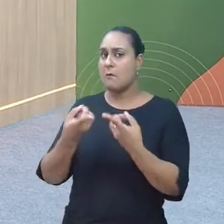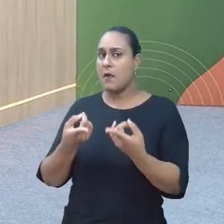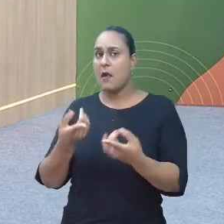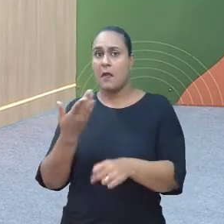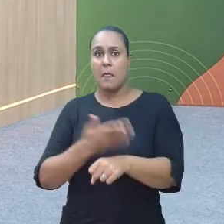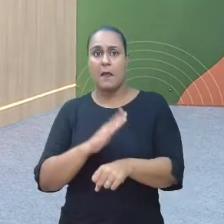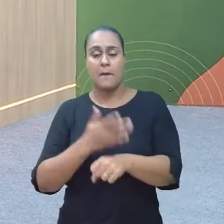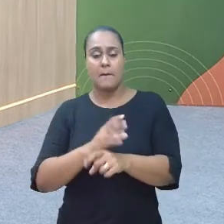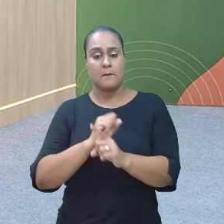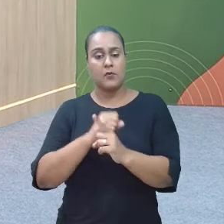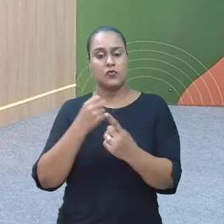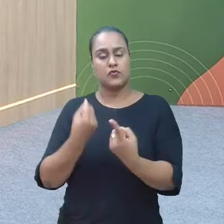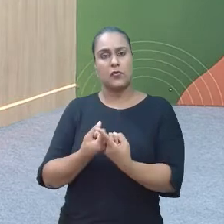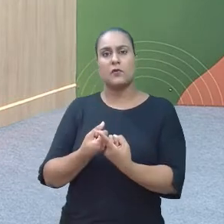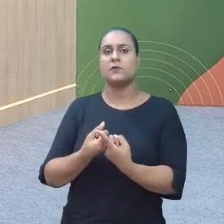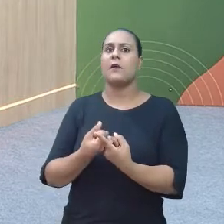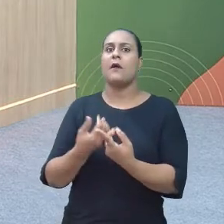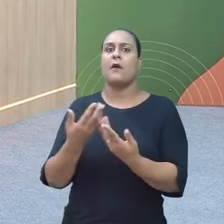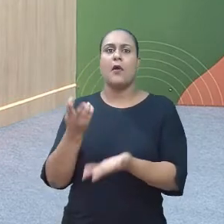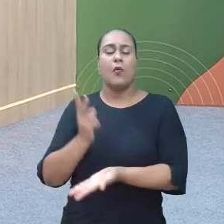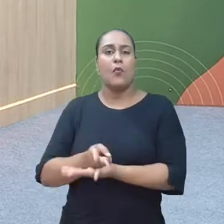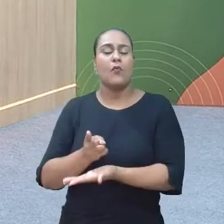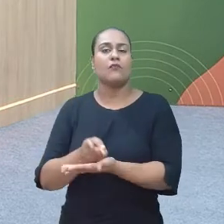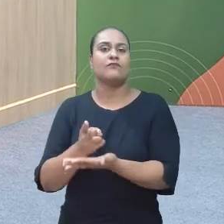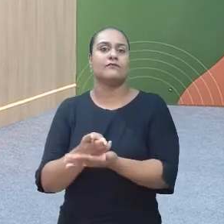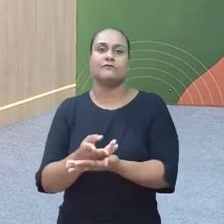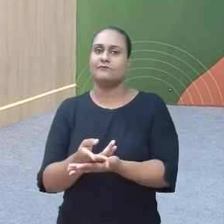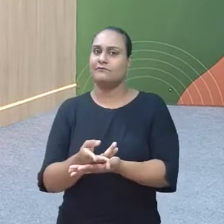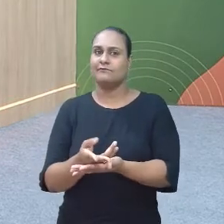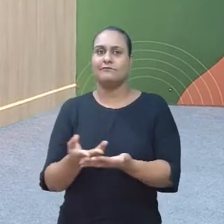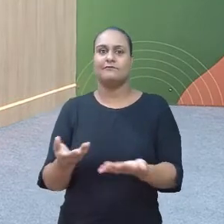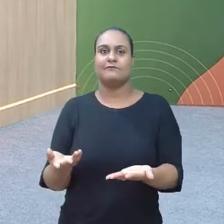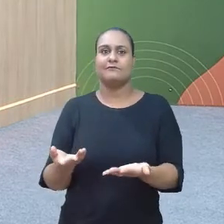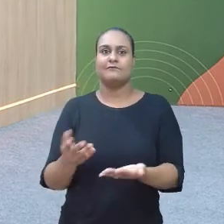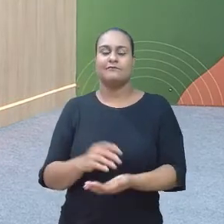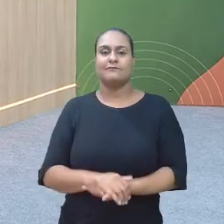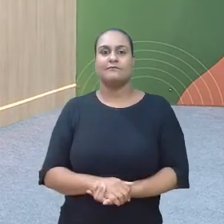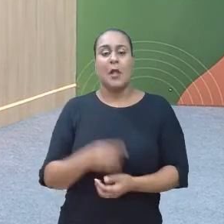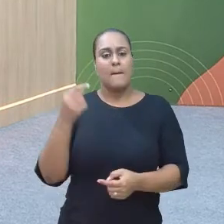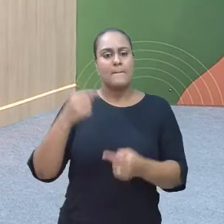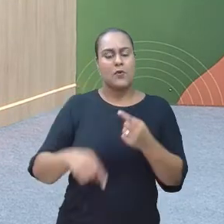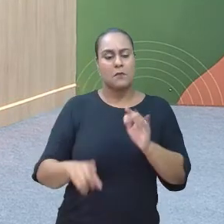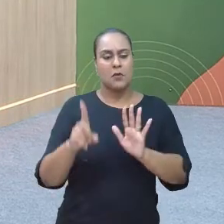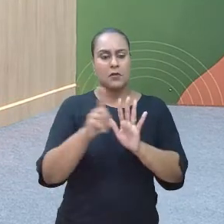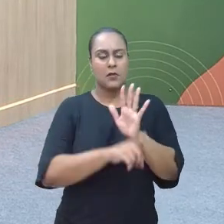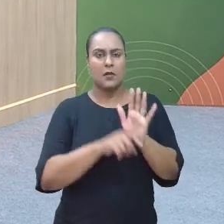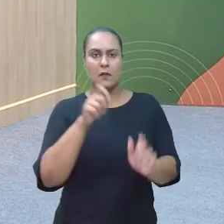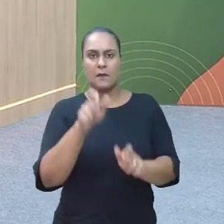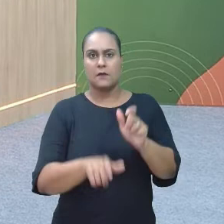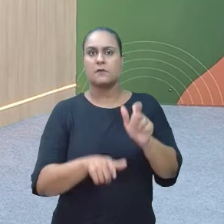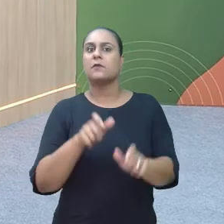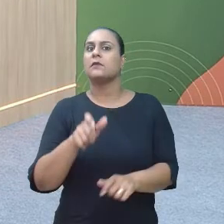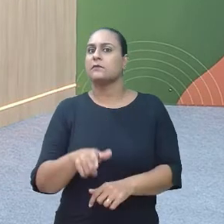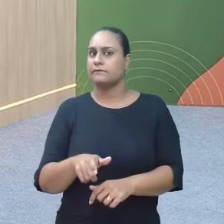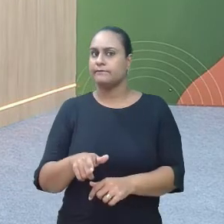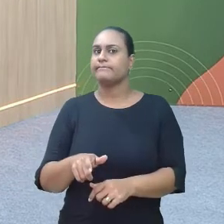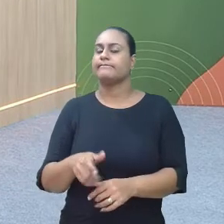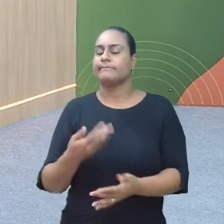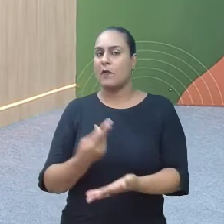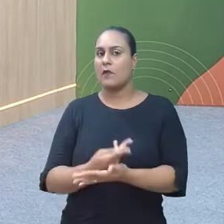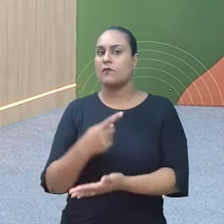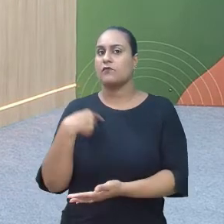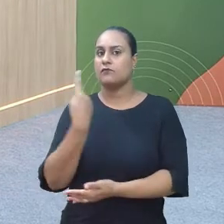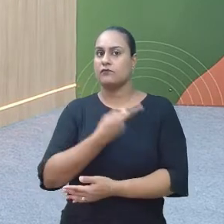negando o direito às outras pessoas que não são exatamente do jeito que eles querem. Então, essas coisas existem na nossa história. Né?